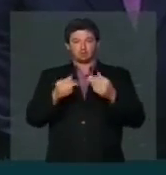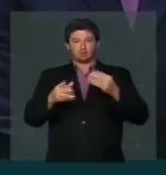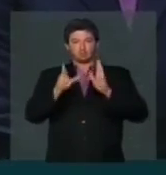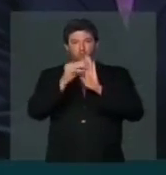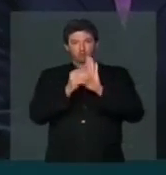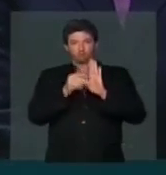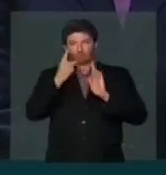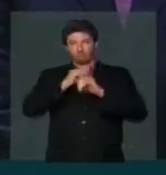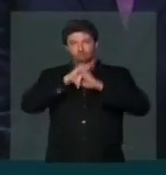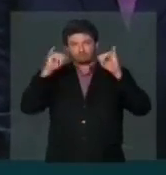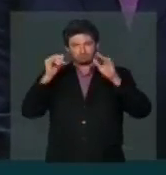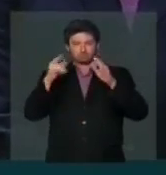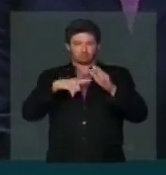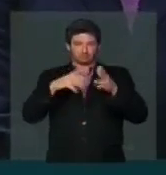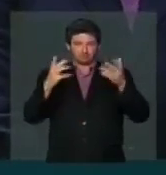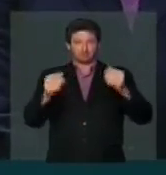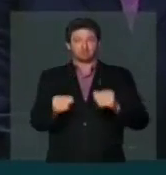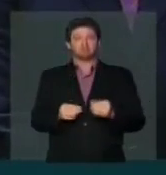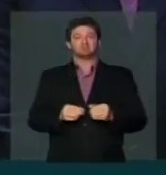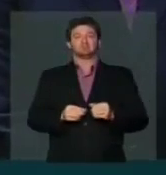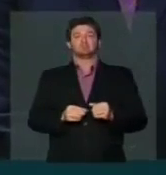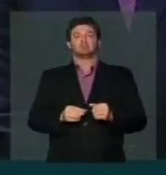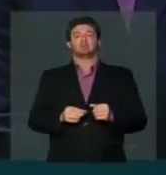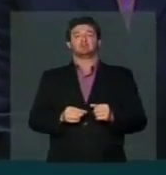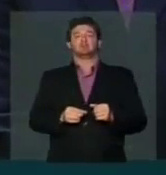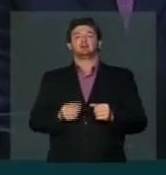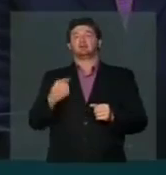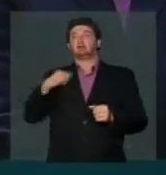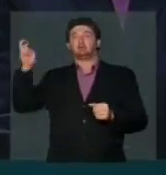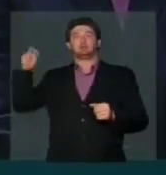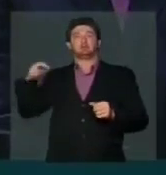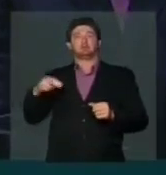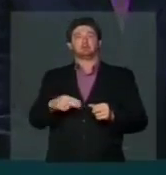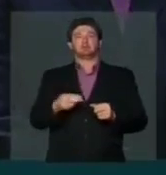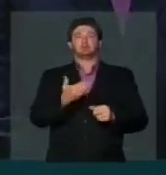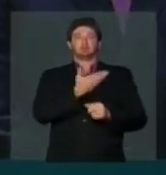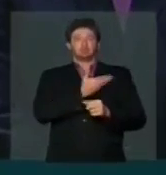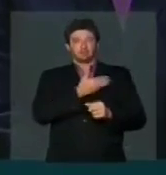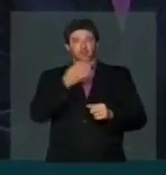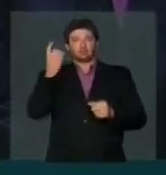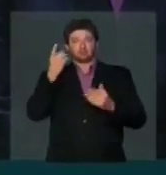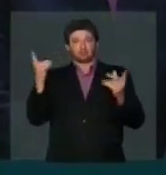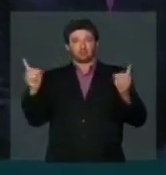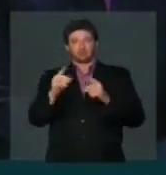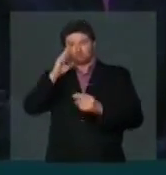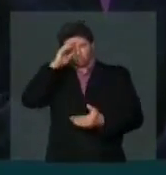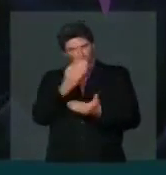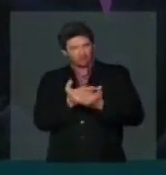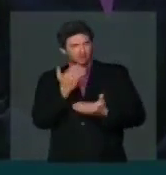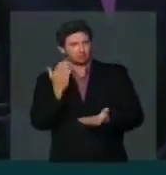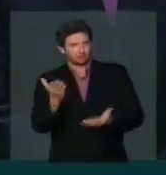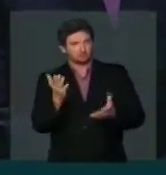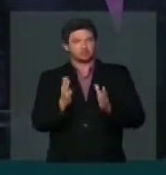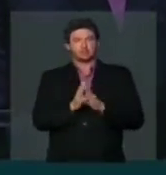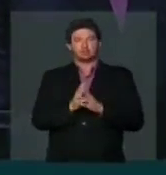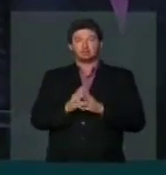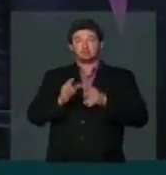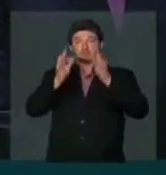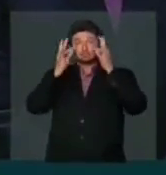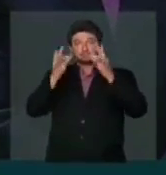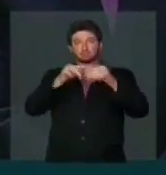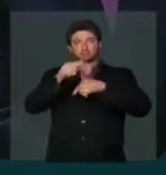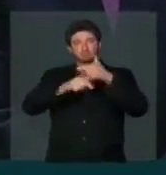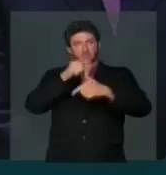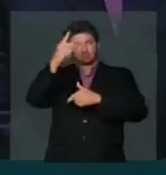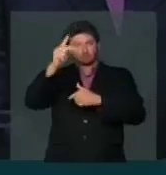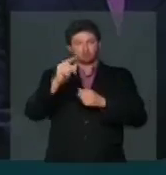dizer ao país. Aqui viemos imediatamente, seus companheiros, as pessoas que acreditam em você e que são testemunhas do